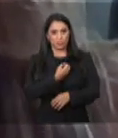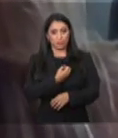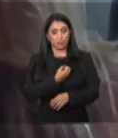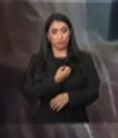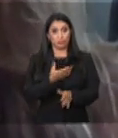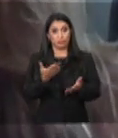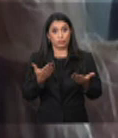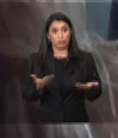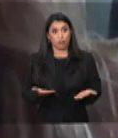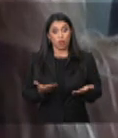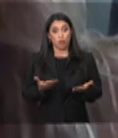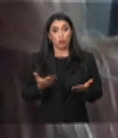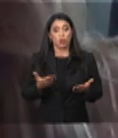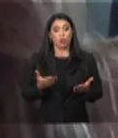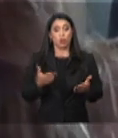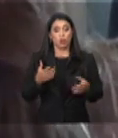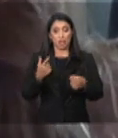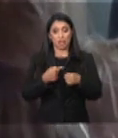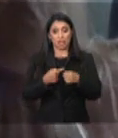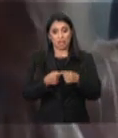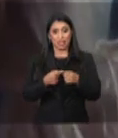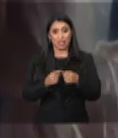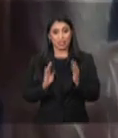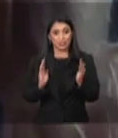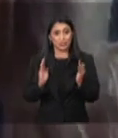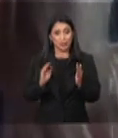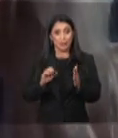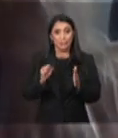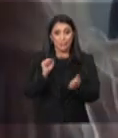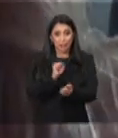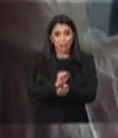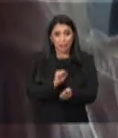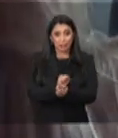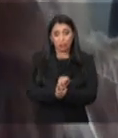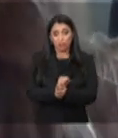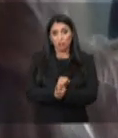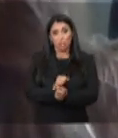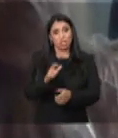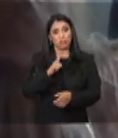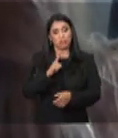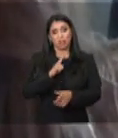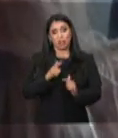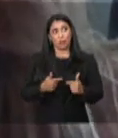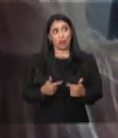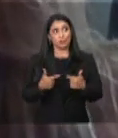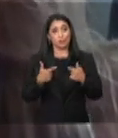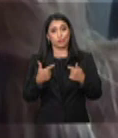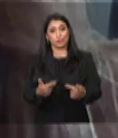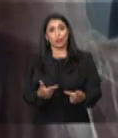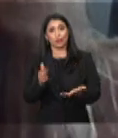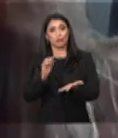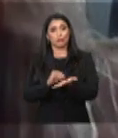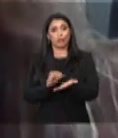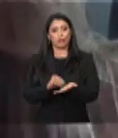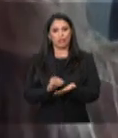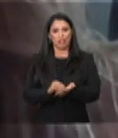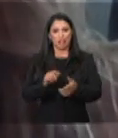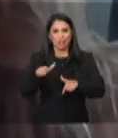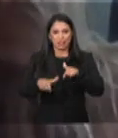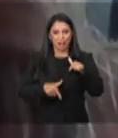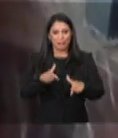que com fechamento da cidades as pessoas ficaram Refém da própria sorte observamos que a ausência de serviços